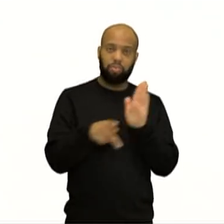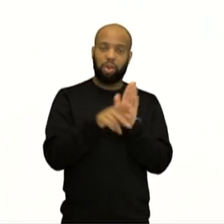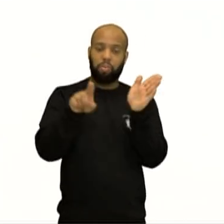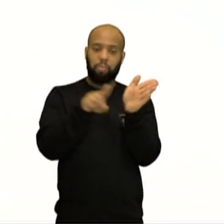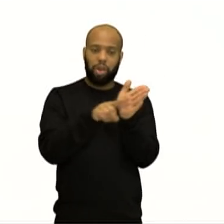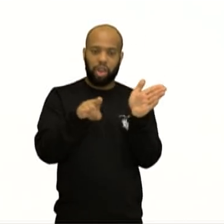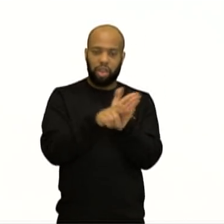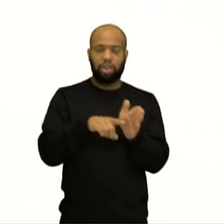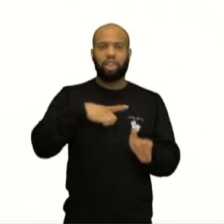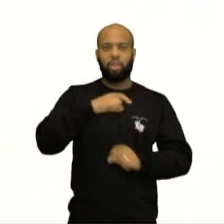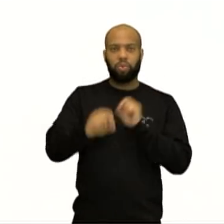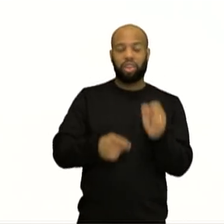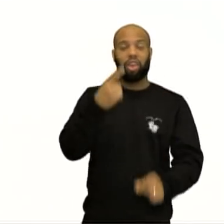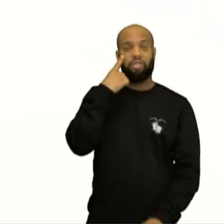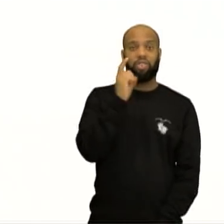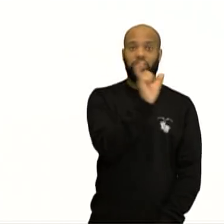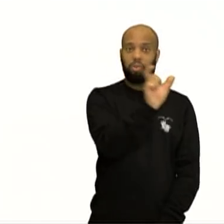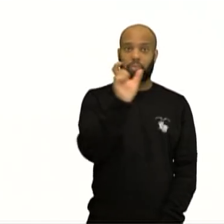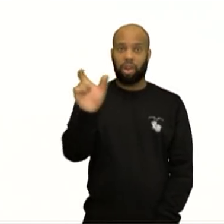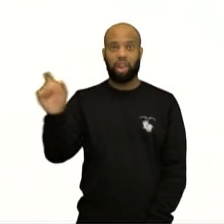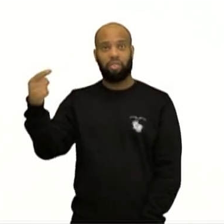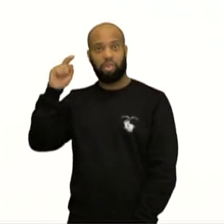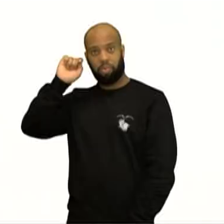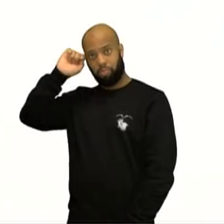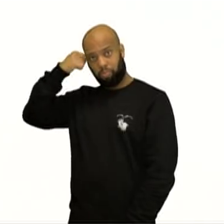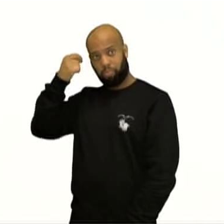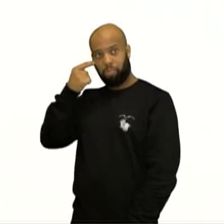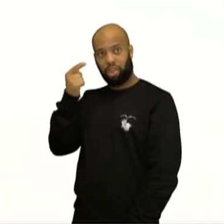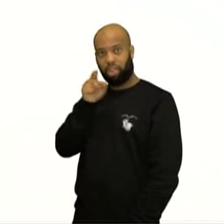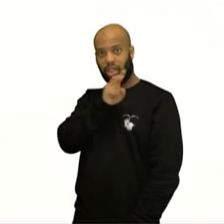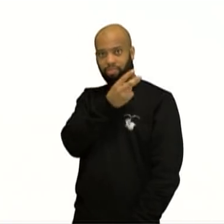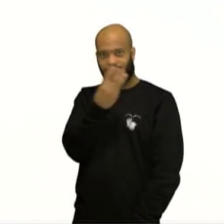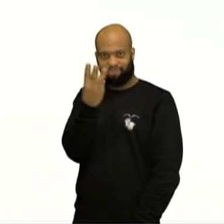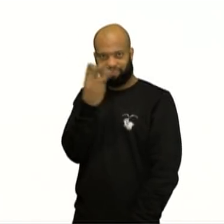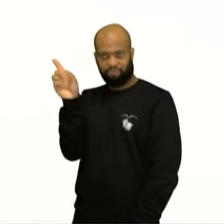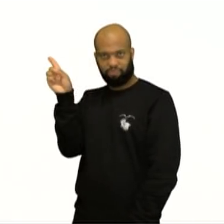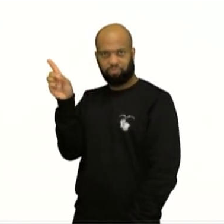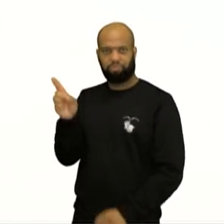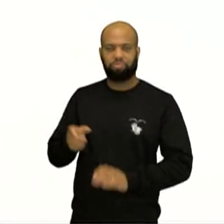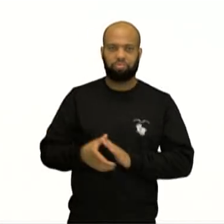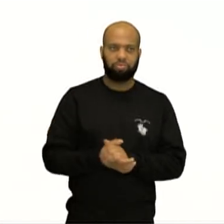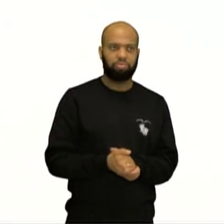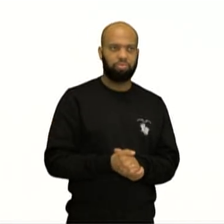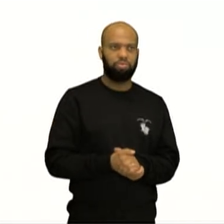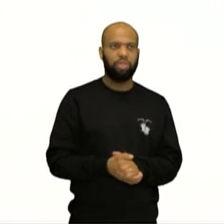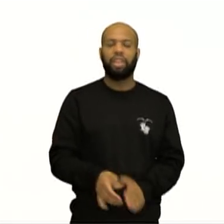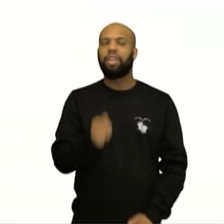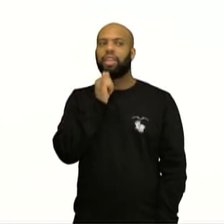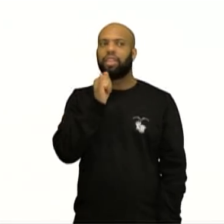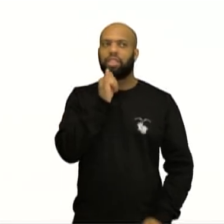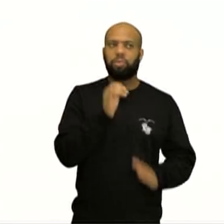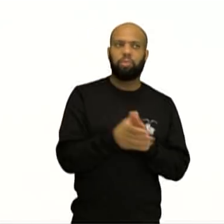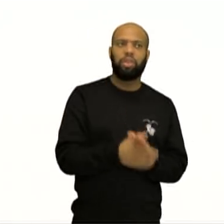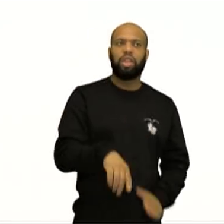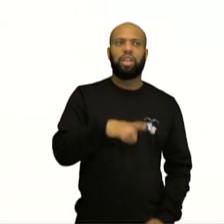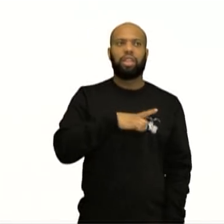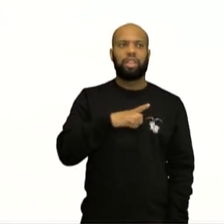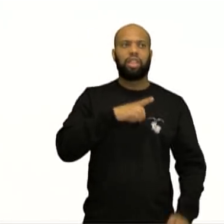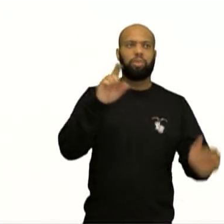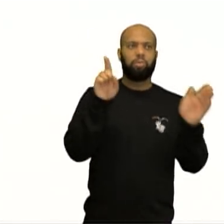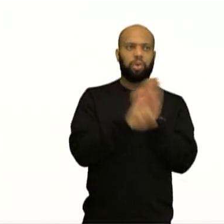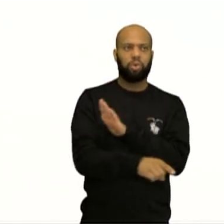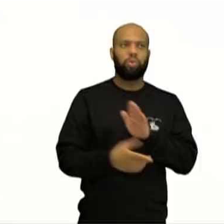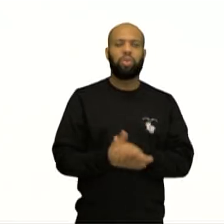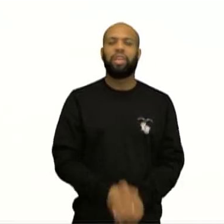subtração são as ideias de tirar, completar e comparar. Então, por exemplo, aparece lá na